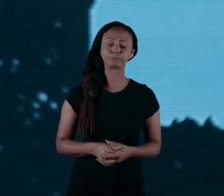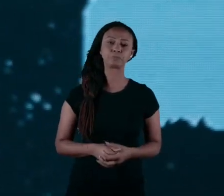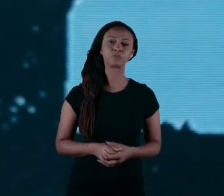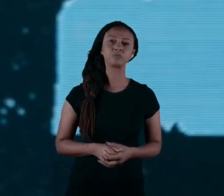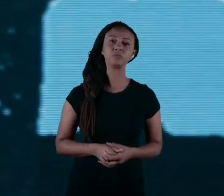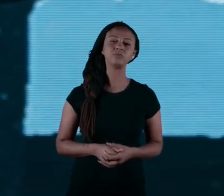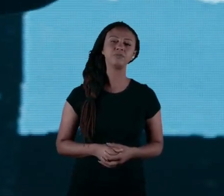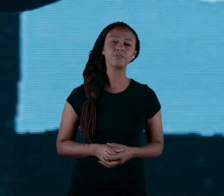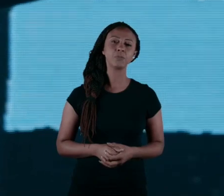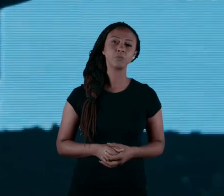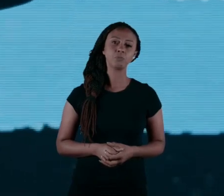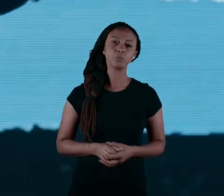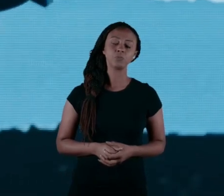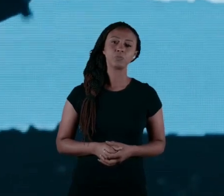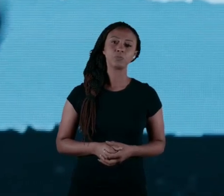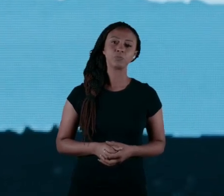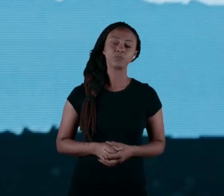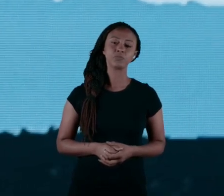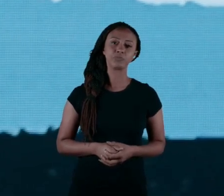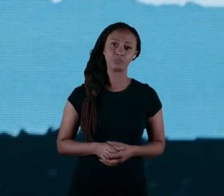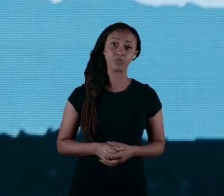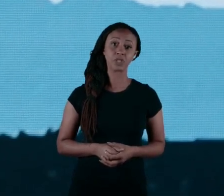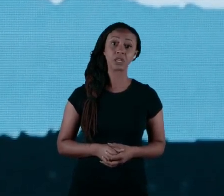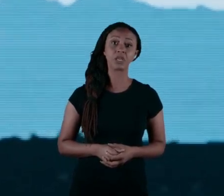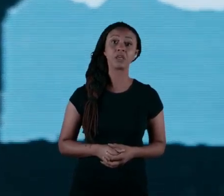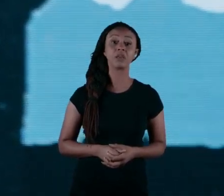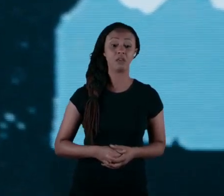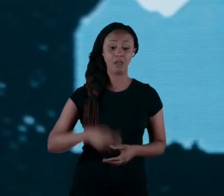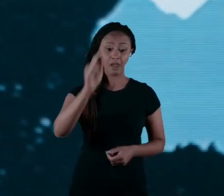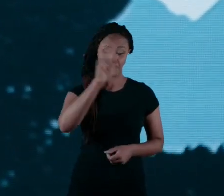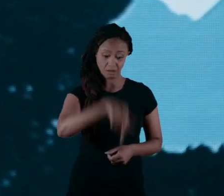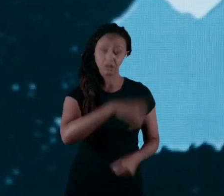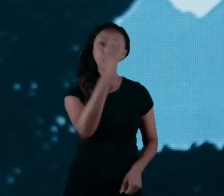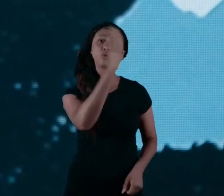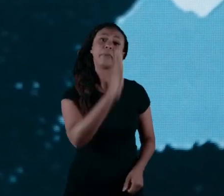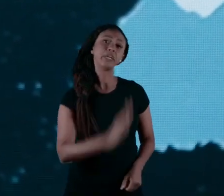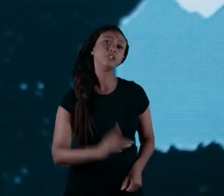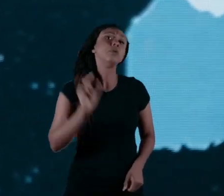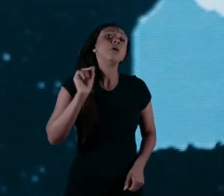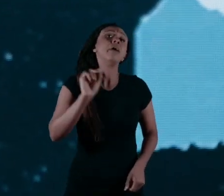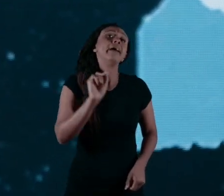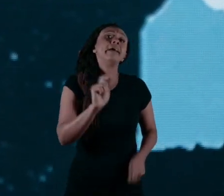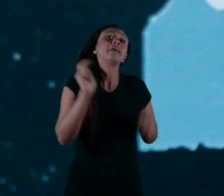sabe quem tem respostas para a nação brasileira?